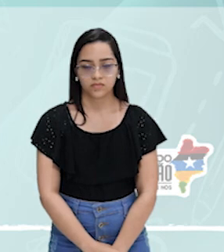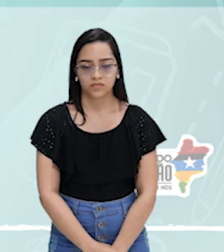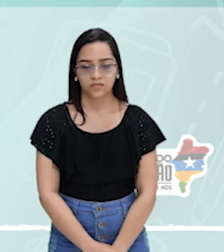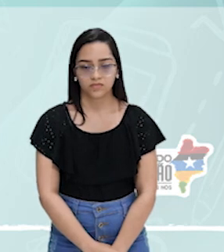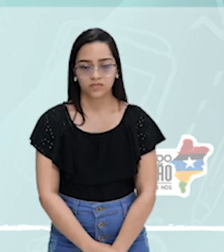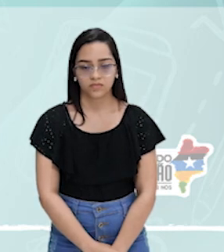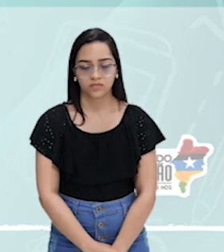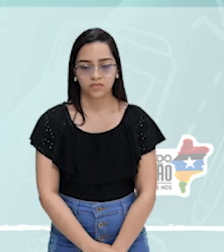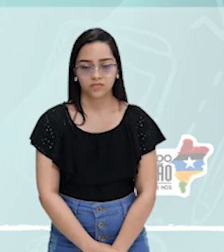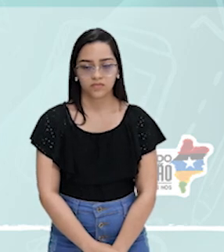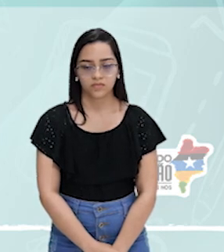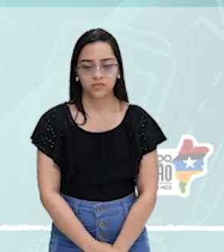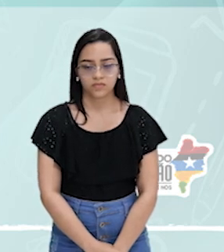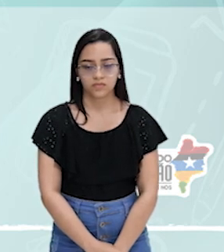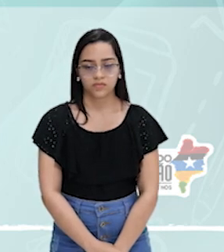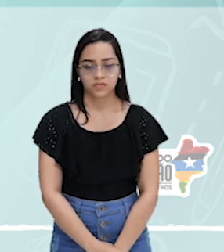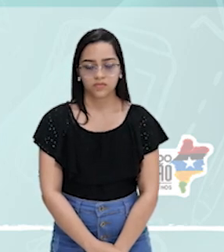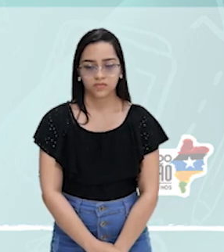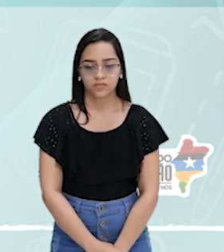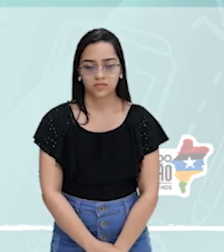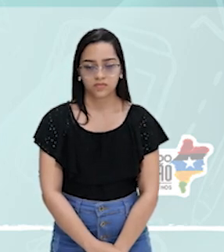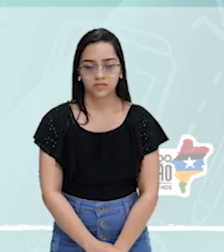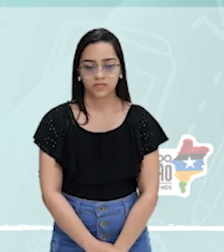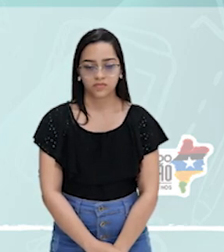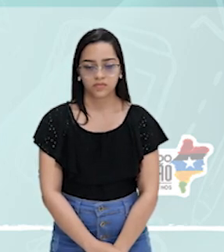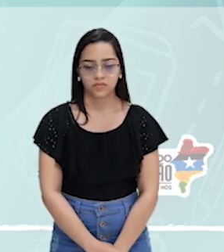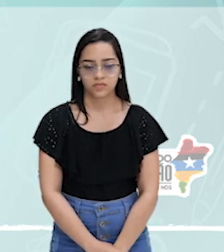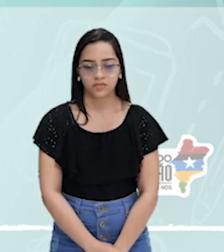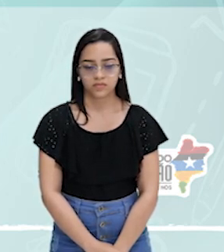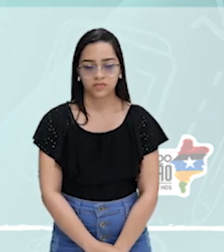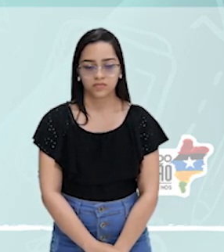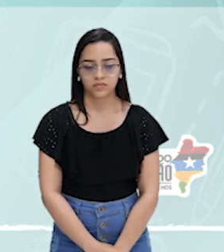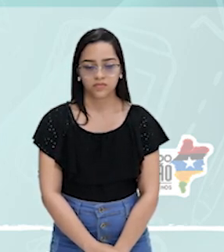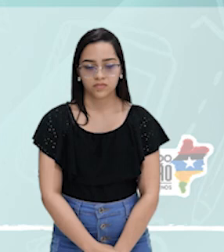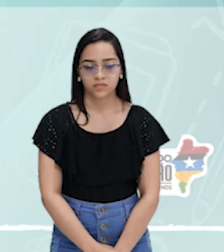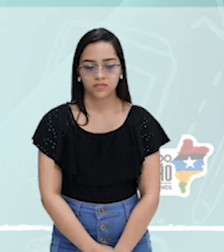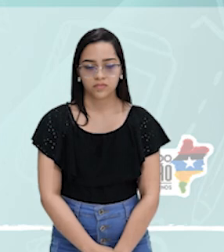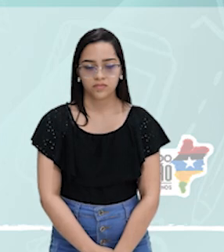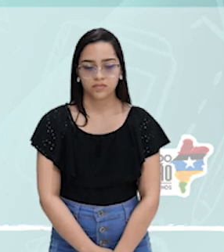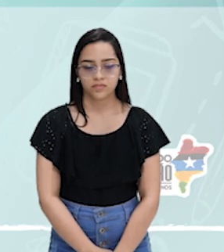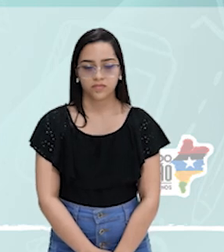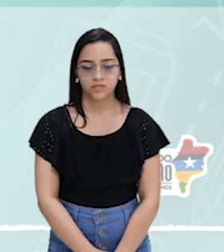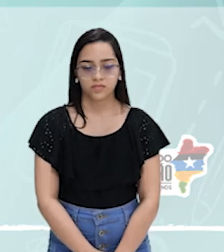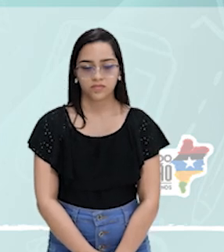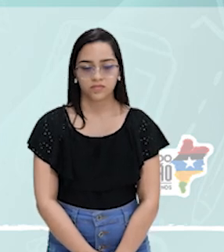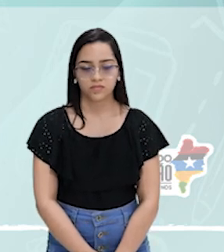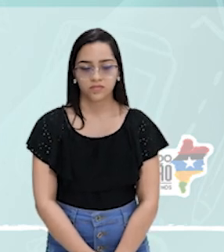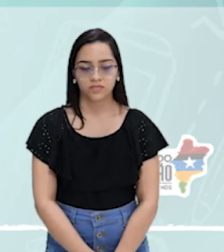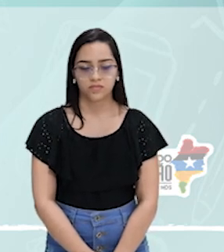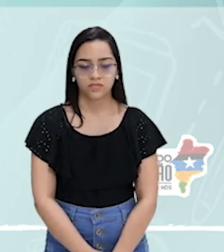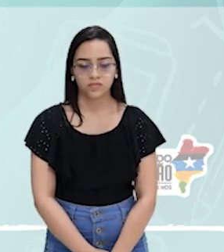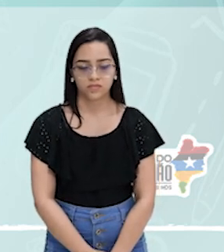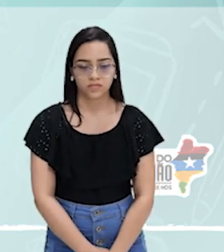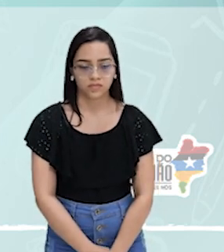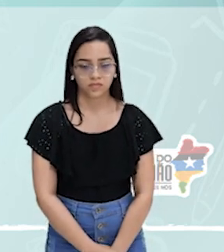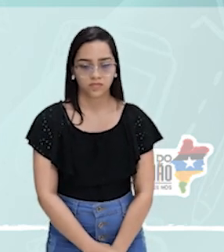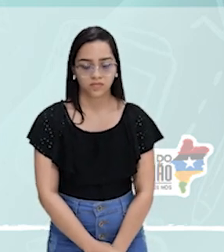estejam organizados uns 200 clubes femininos de futebol, ou seja, 200